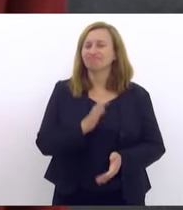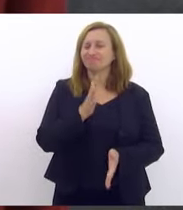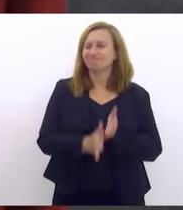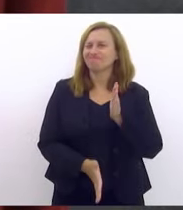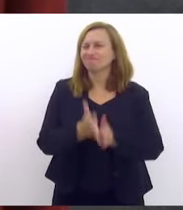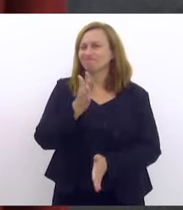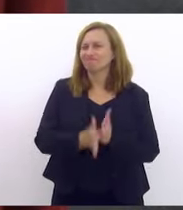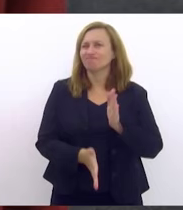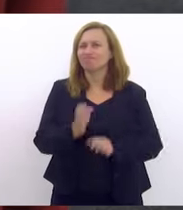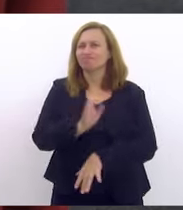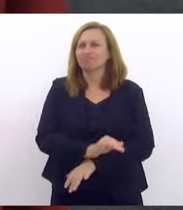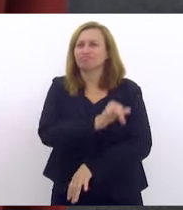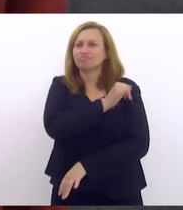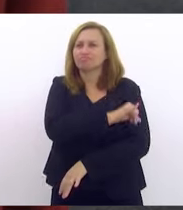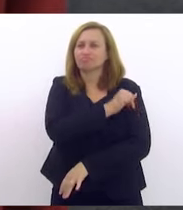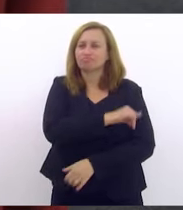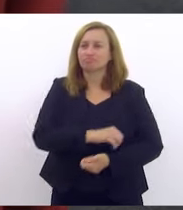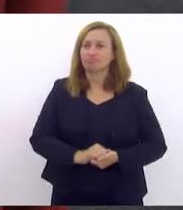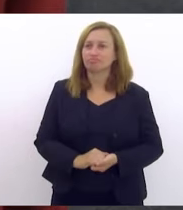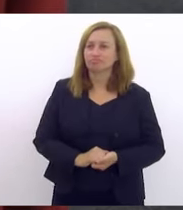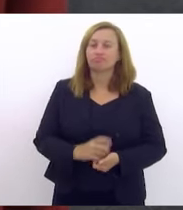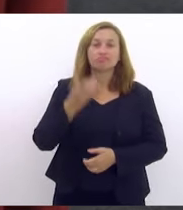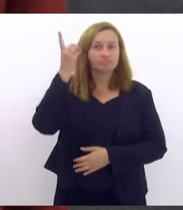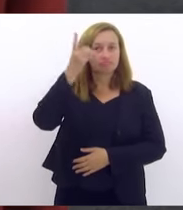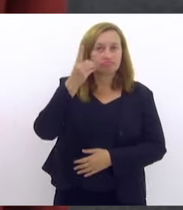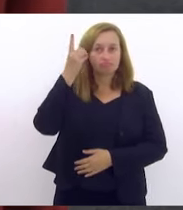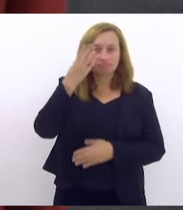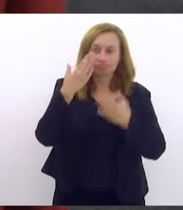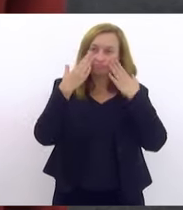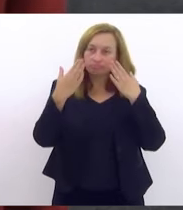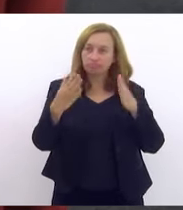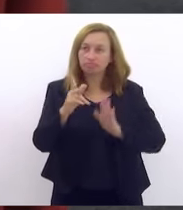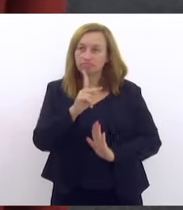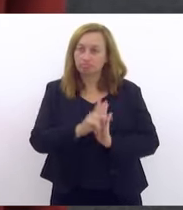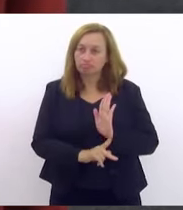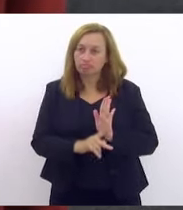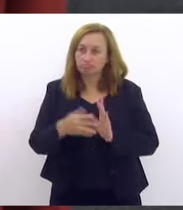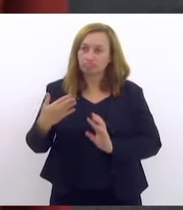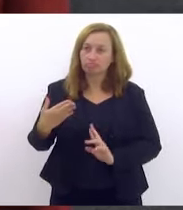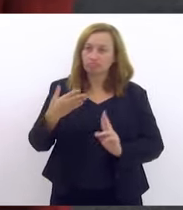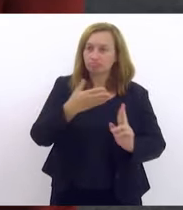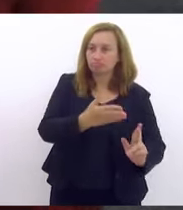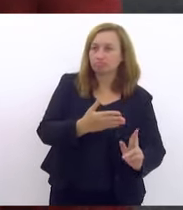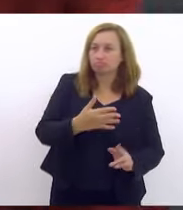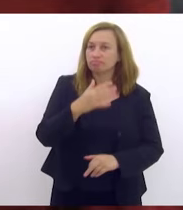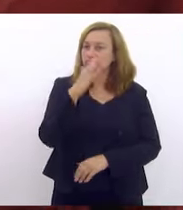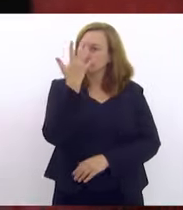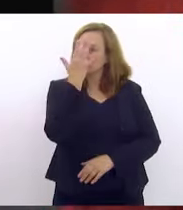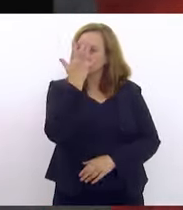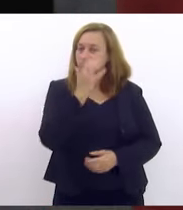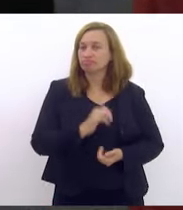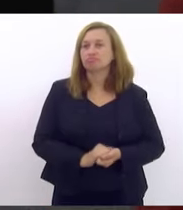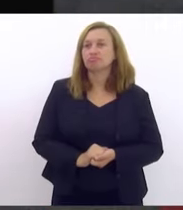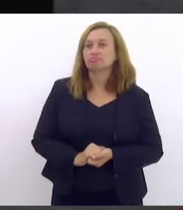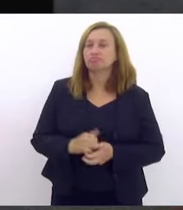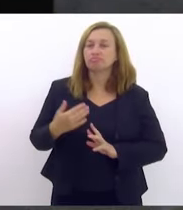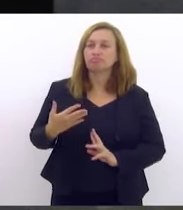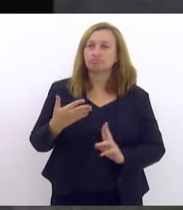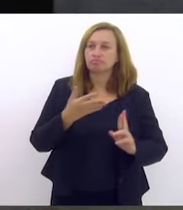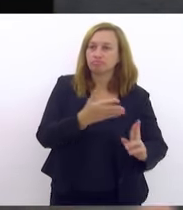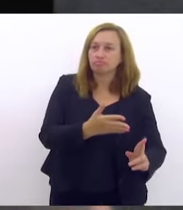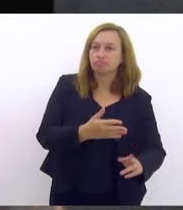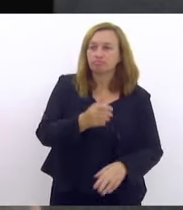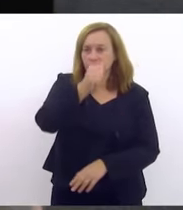no estado do Rio de Janeiro. O deputado que apresentou o projeto, ele fez referência ao carnaval, fez referências jocosas